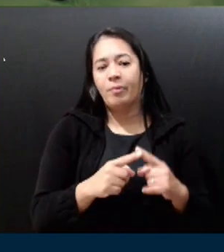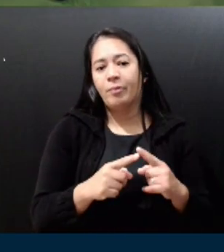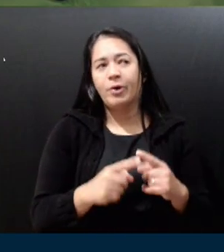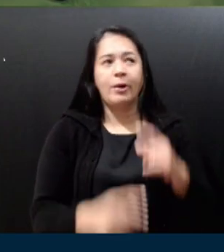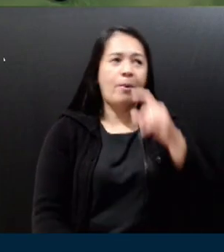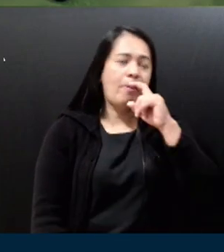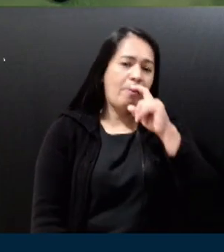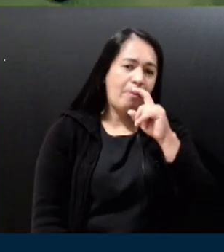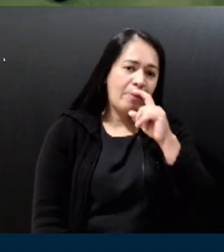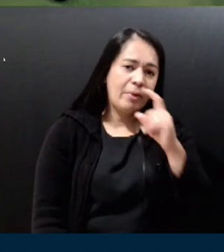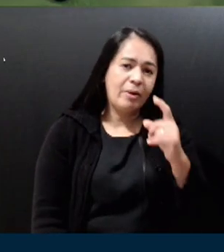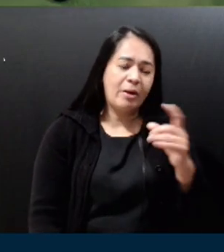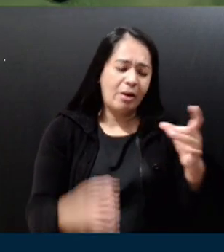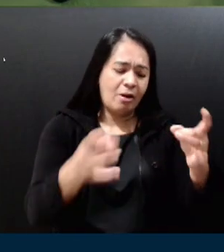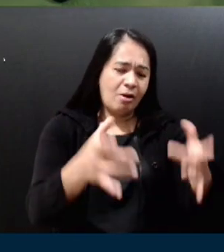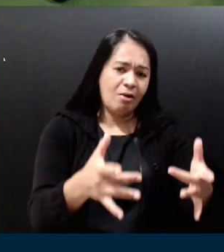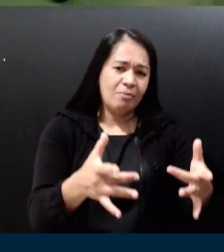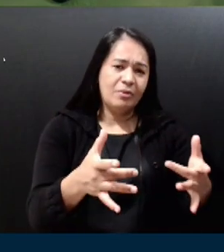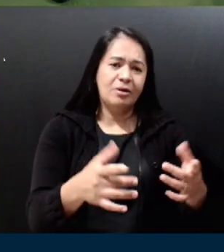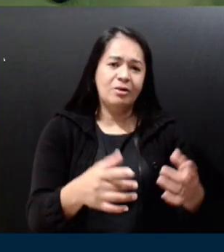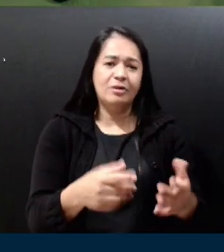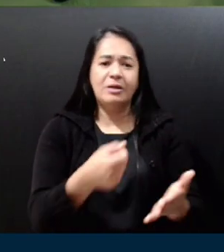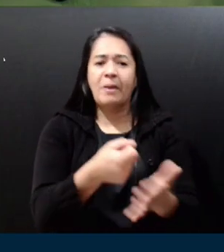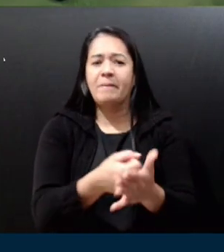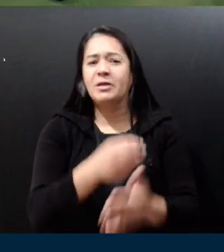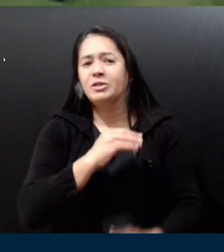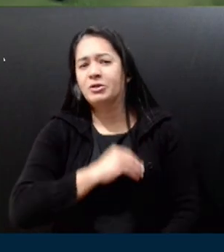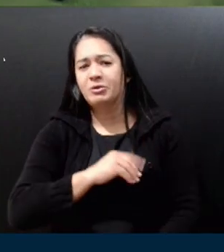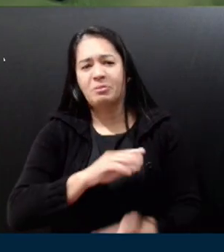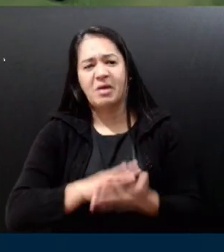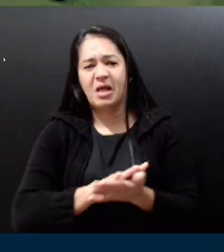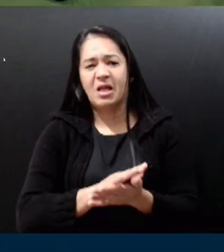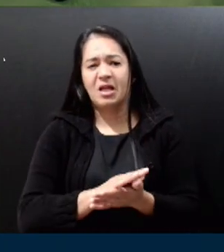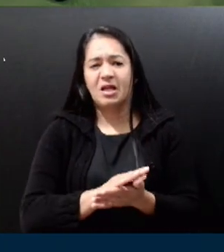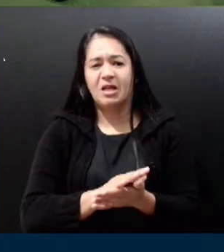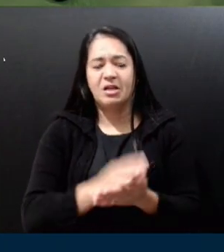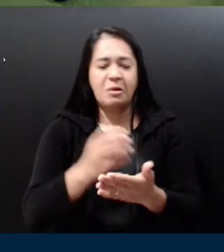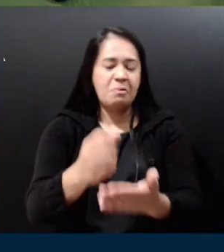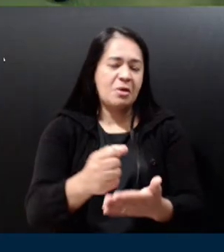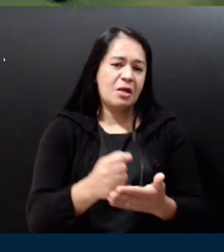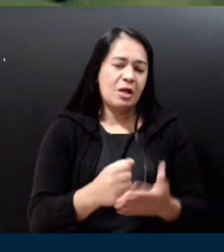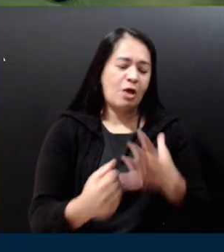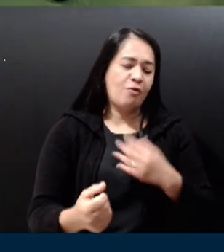abandona, não paga pensão, não vai pegar o filho, e alguns juízes estão dando